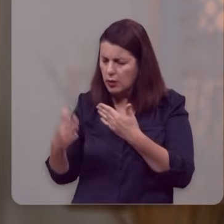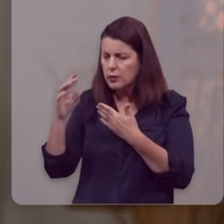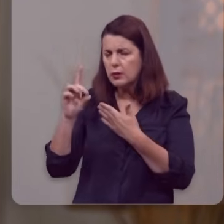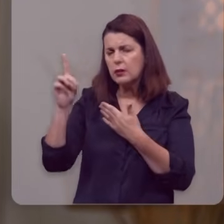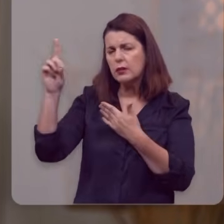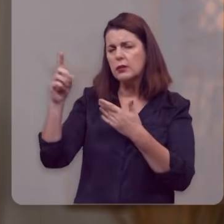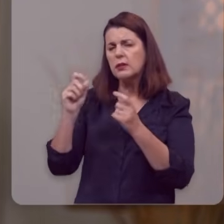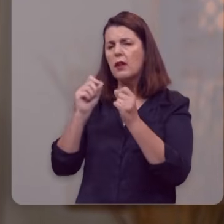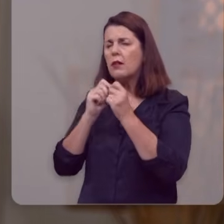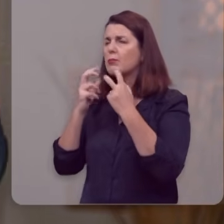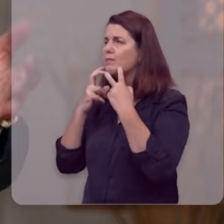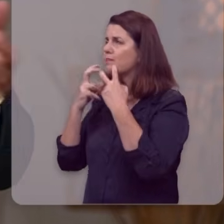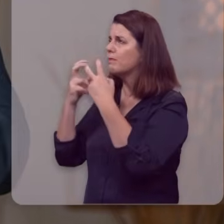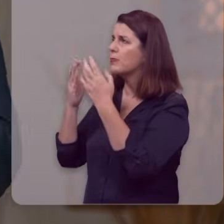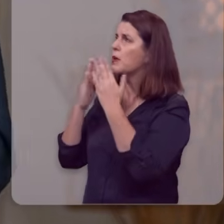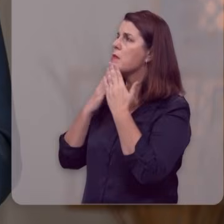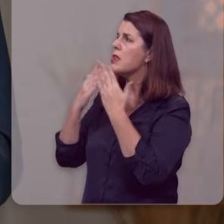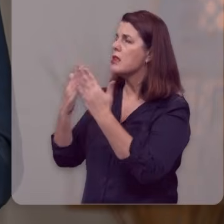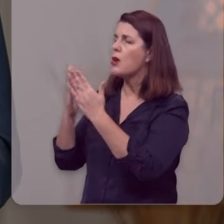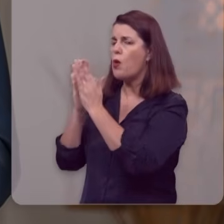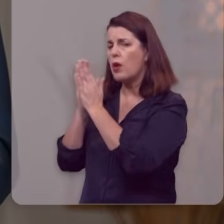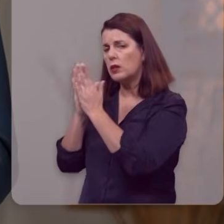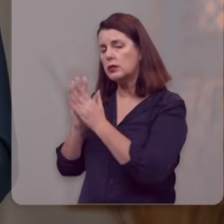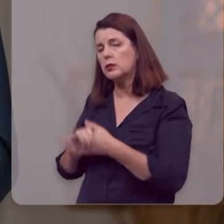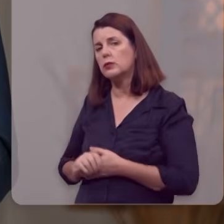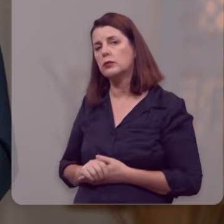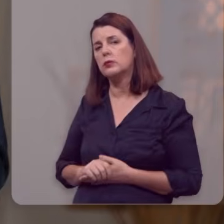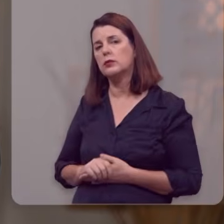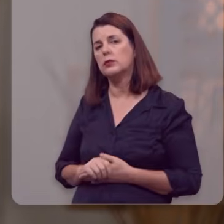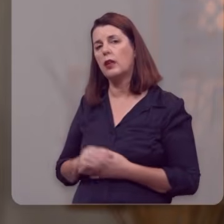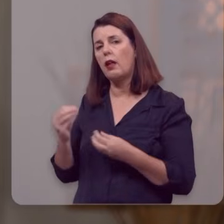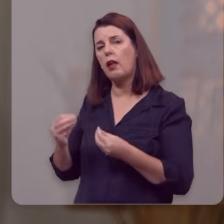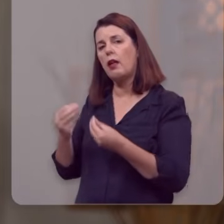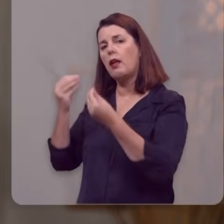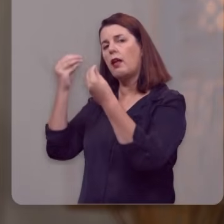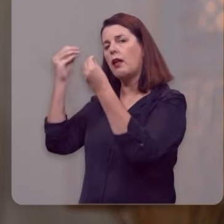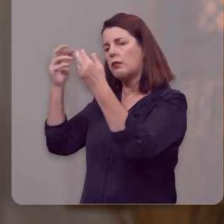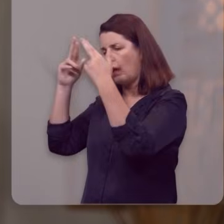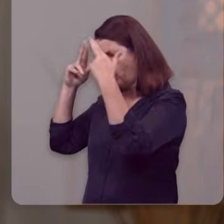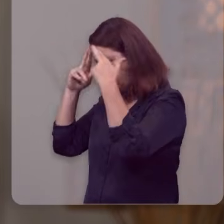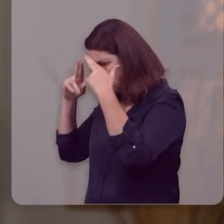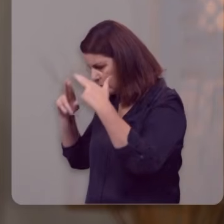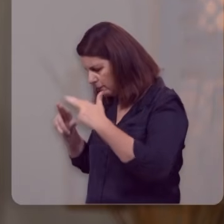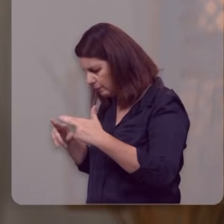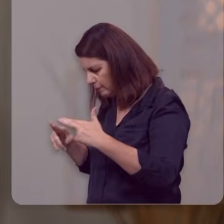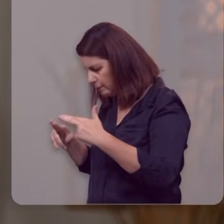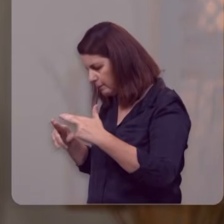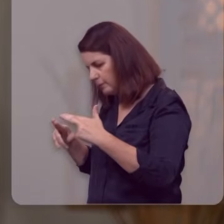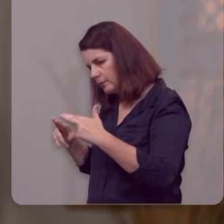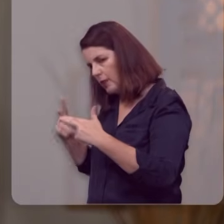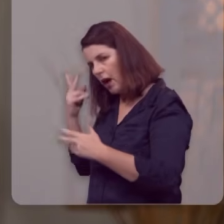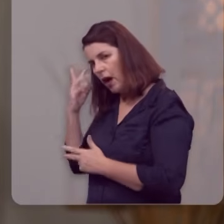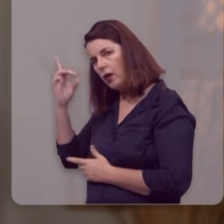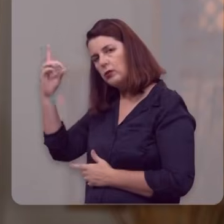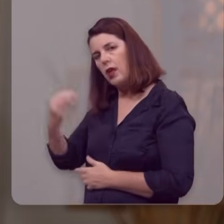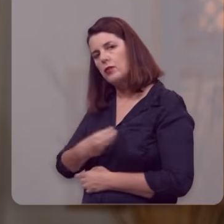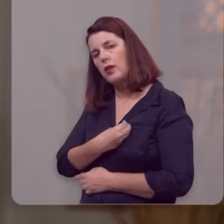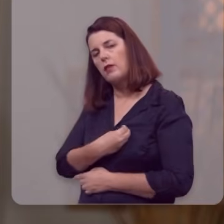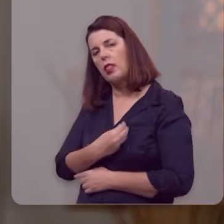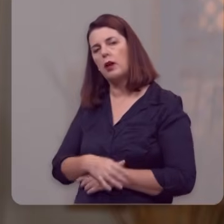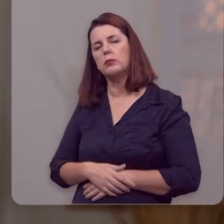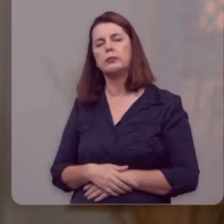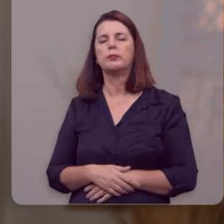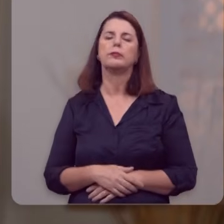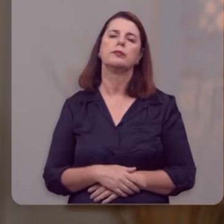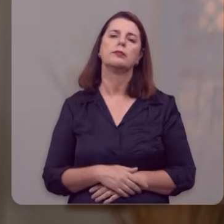de Deus, você faz suas súplicas, suas orações, você presta reverência ao Deus da sua